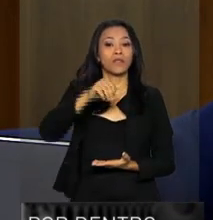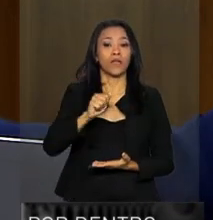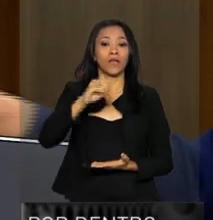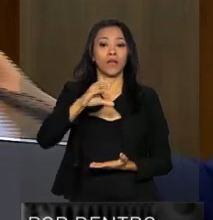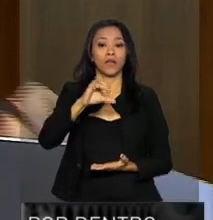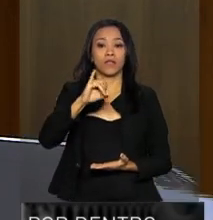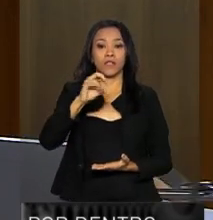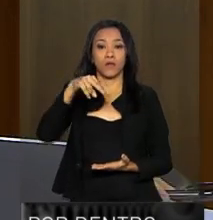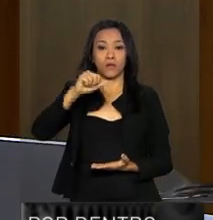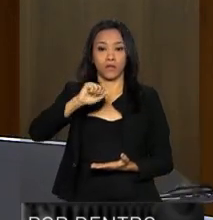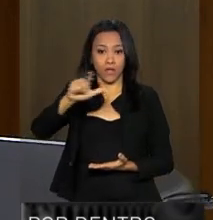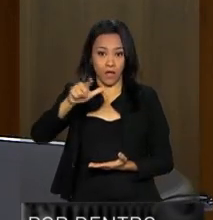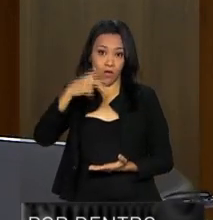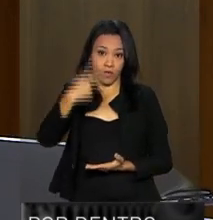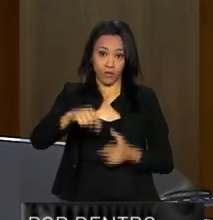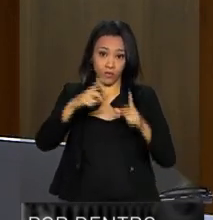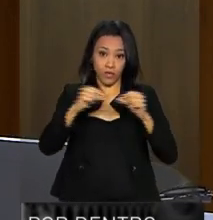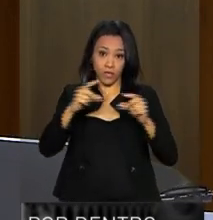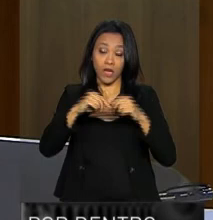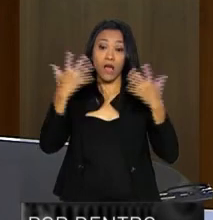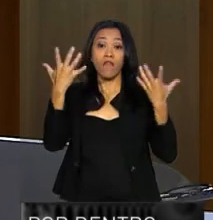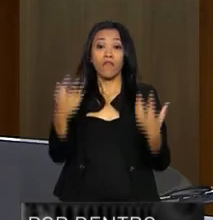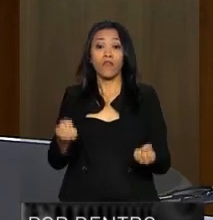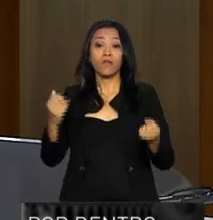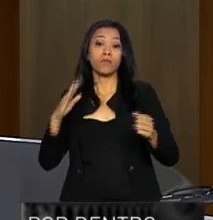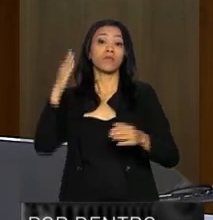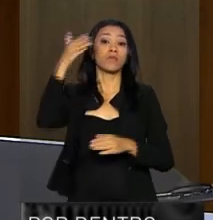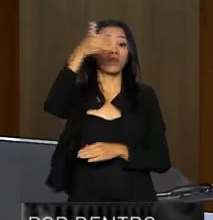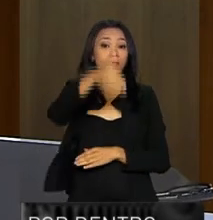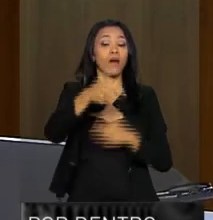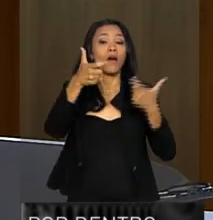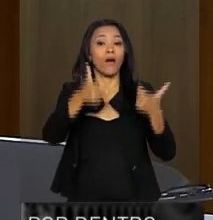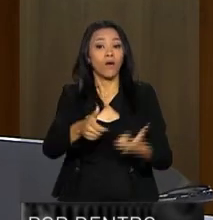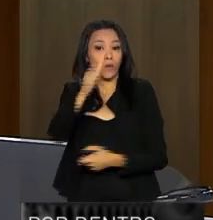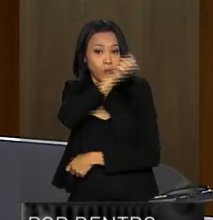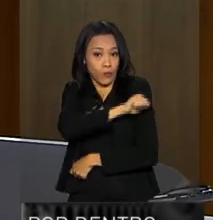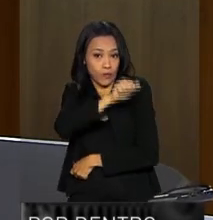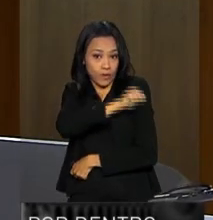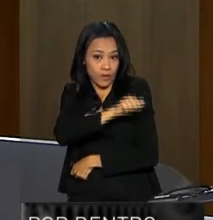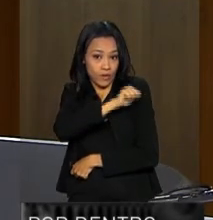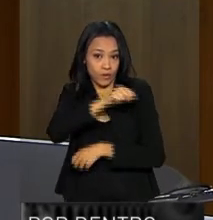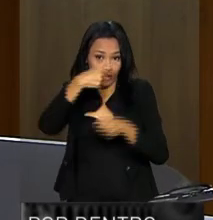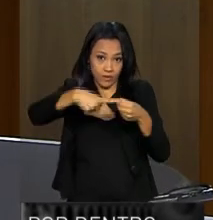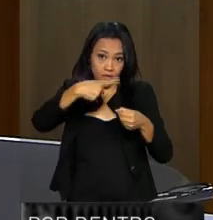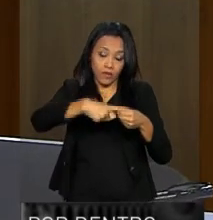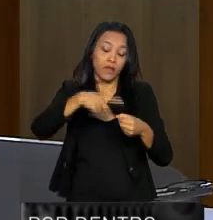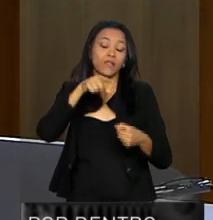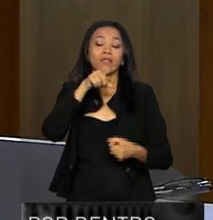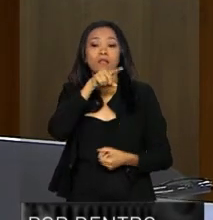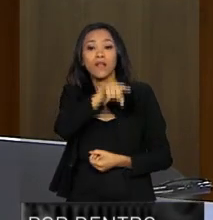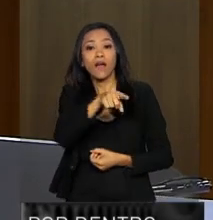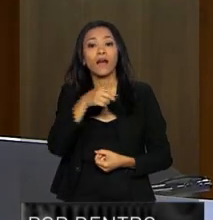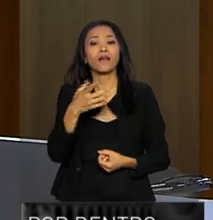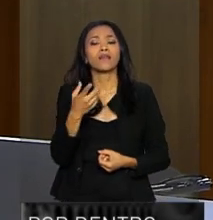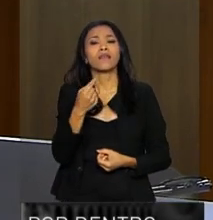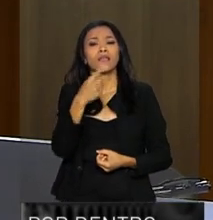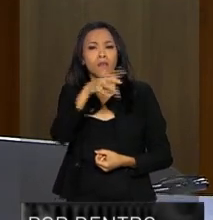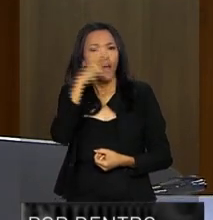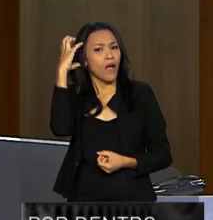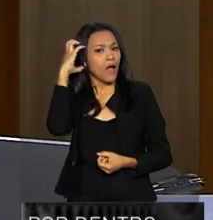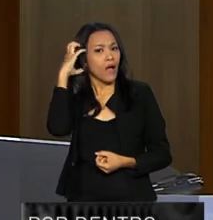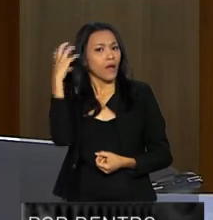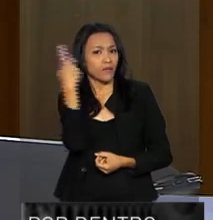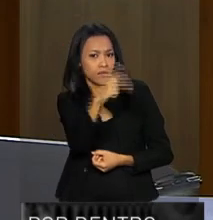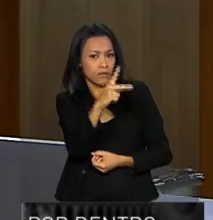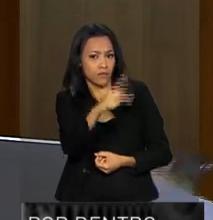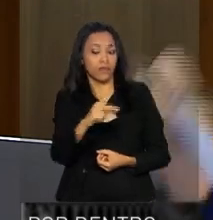vai até campos dos goytacazes no rio de primeiro vamos conversar com andré freitas da rádio absoluta em 1470